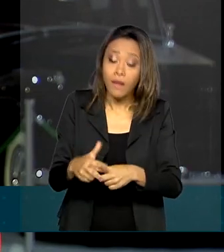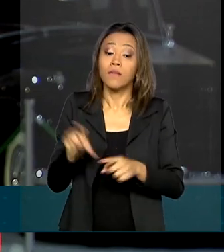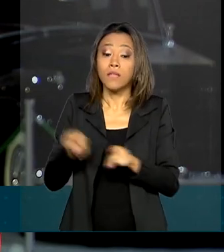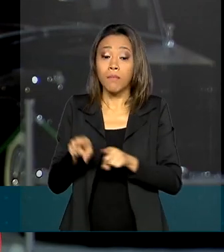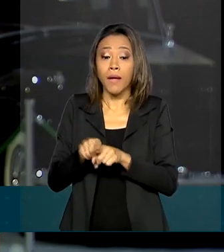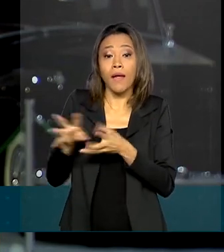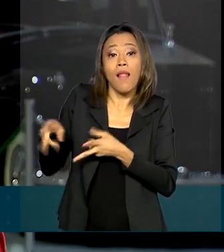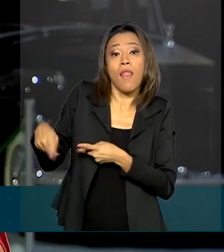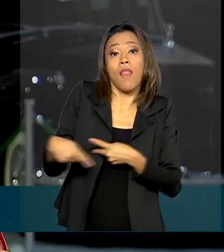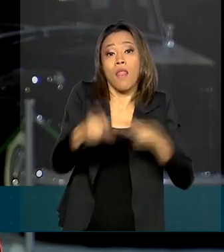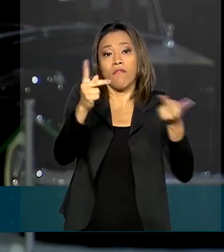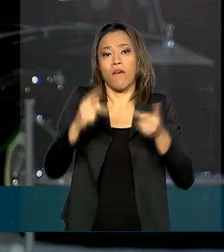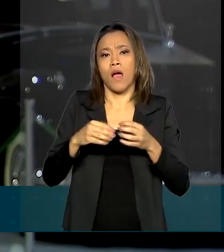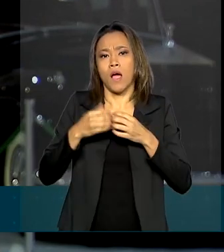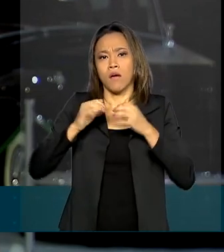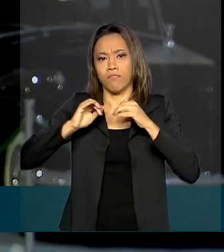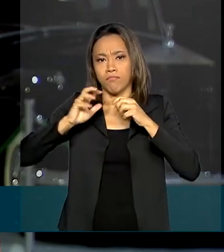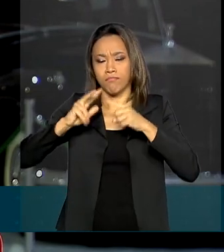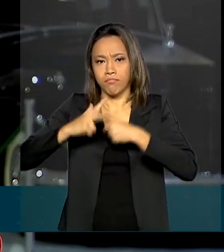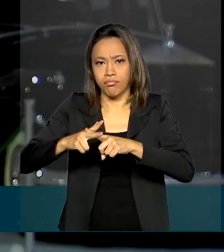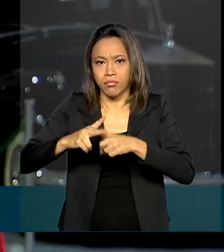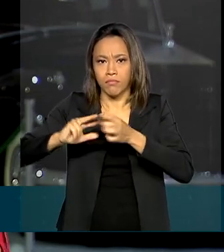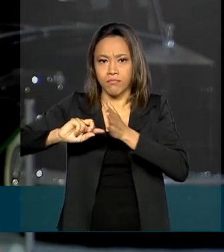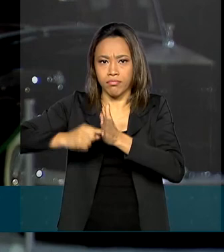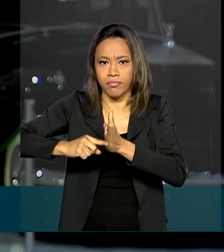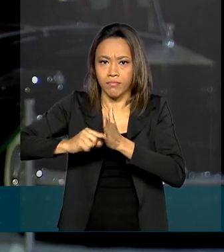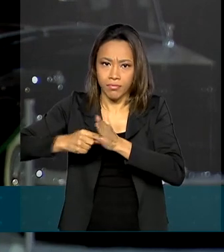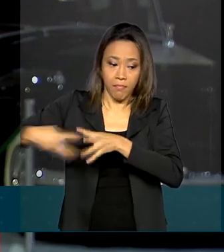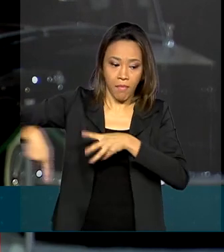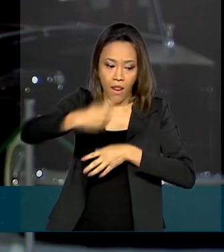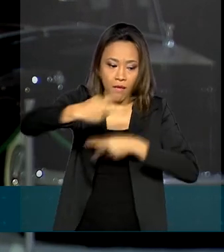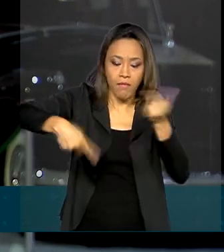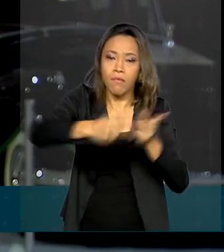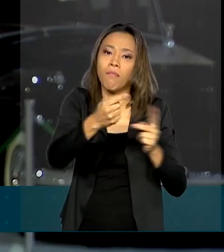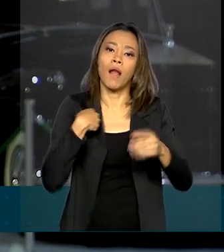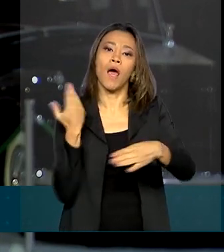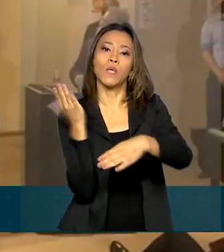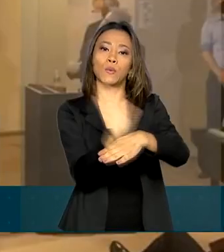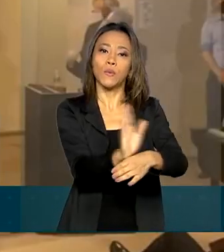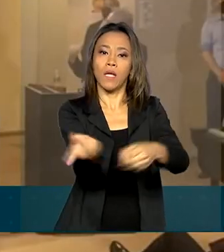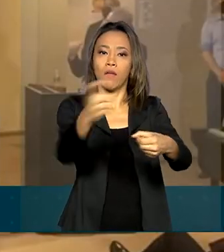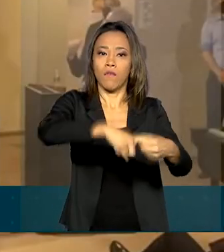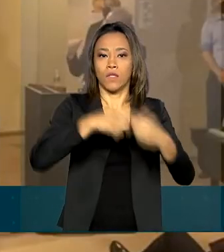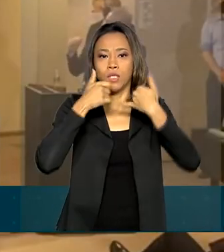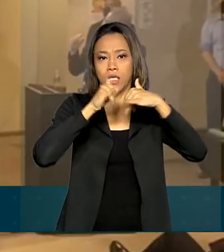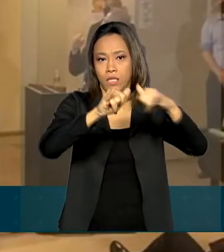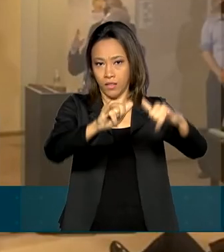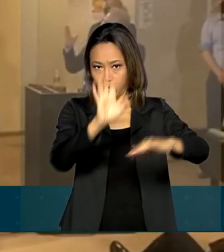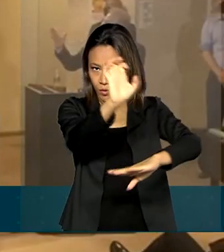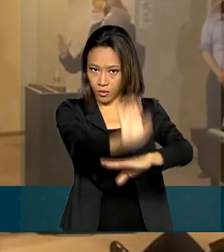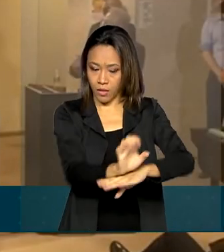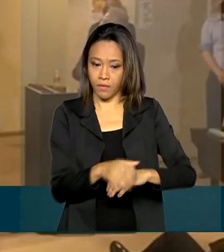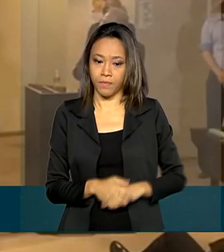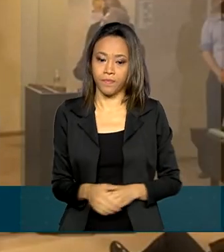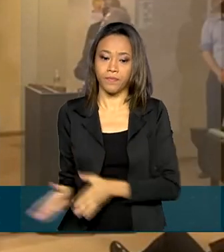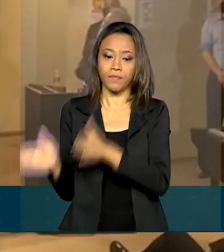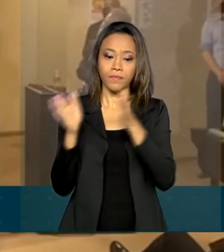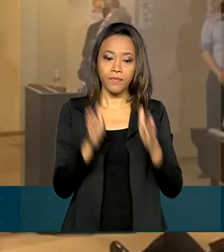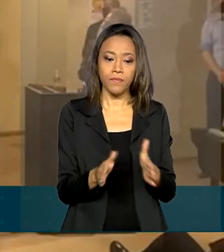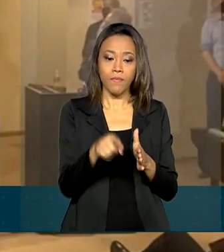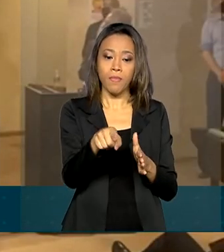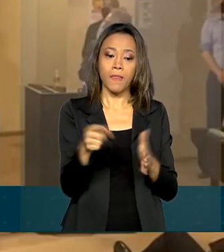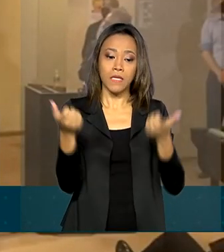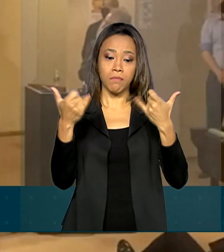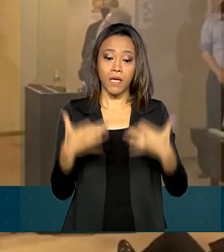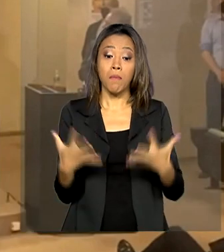do Amazonas para dar maior segurança ao fornecimento de energia elétrica. Nós vamos instalar em